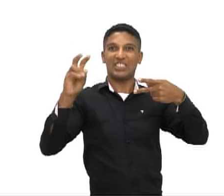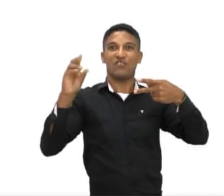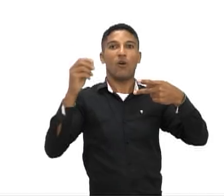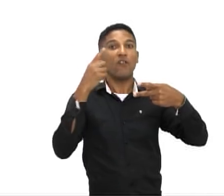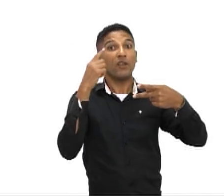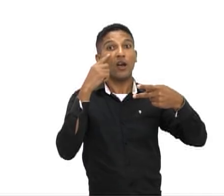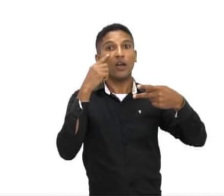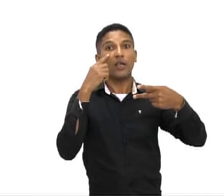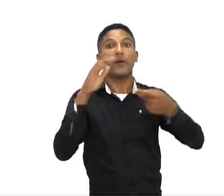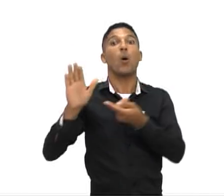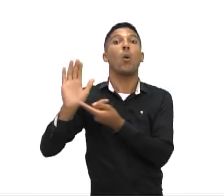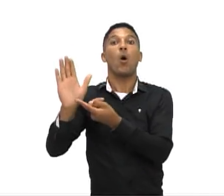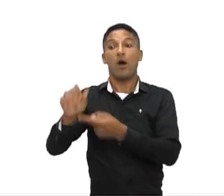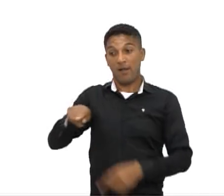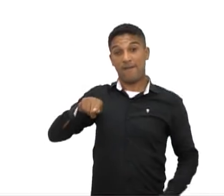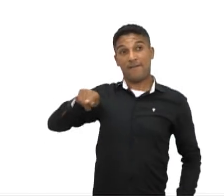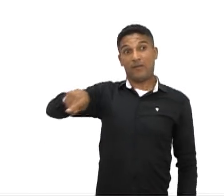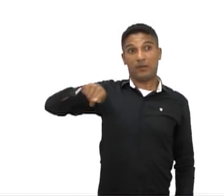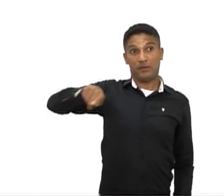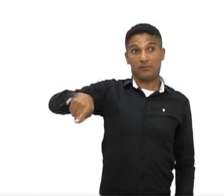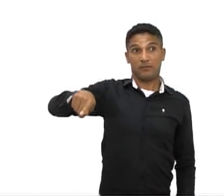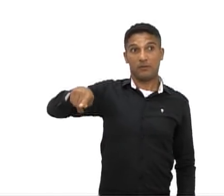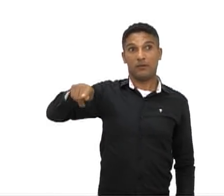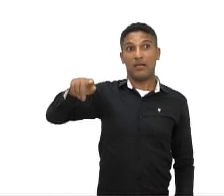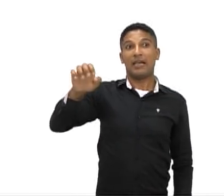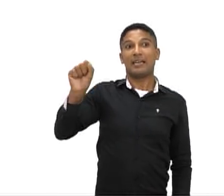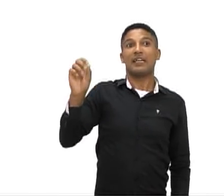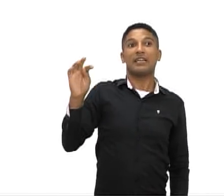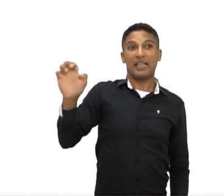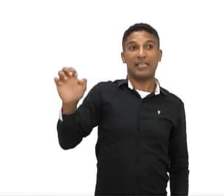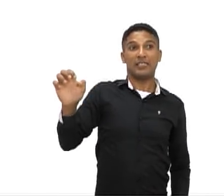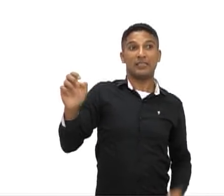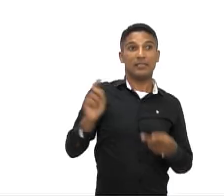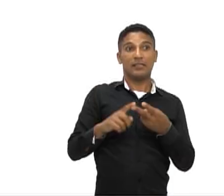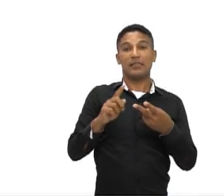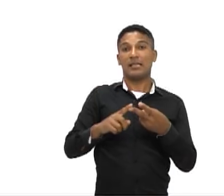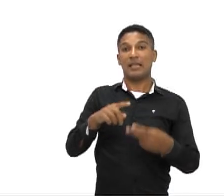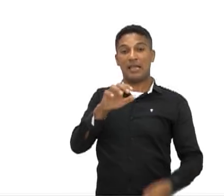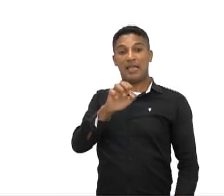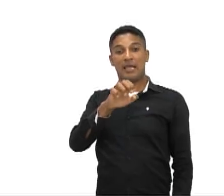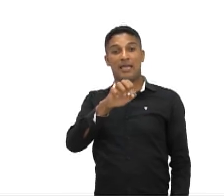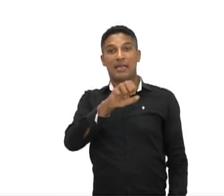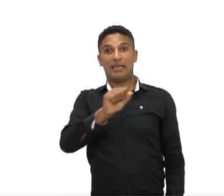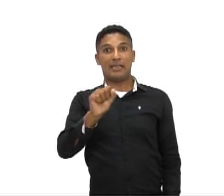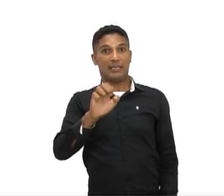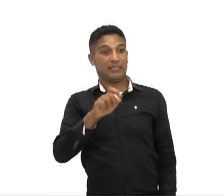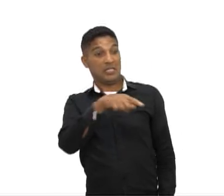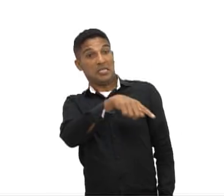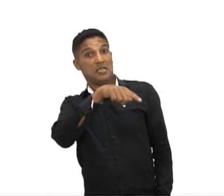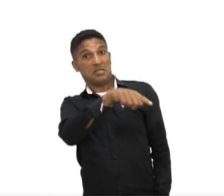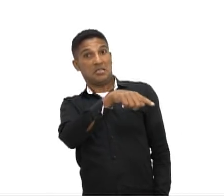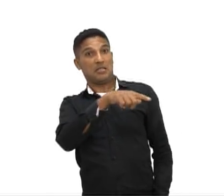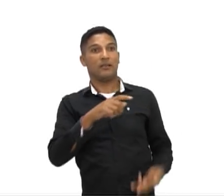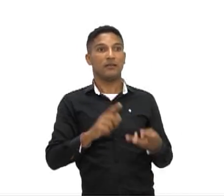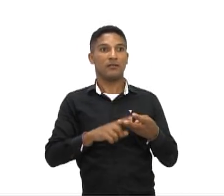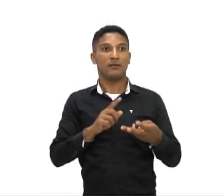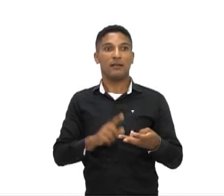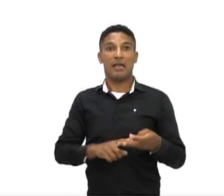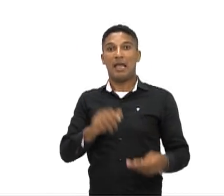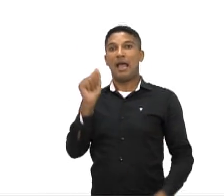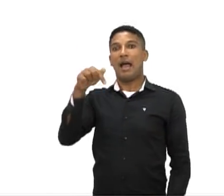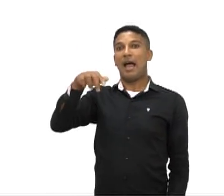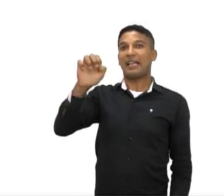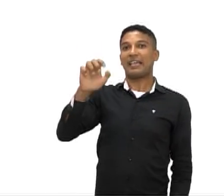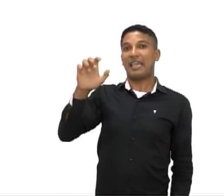ter essa, esta ou aquela. E a gente pode ter isso, isto ou aquilo,